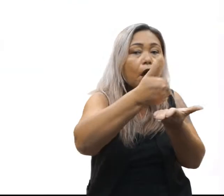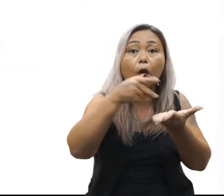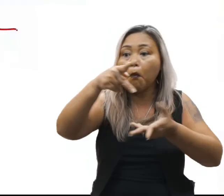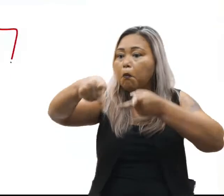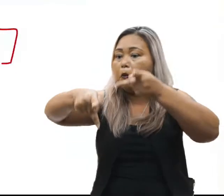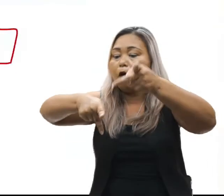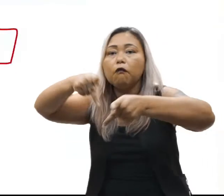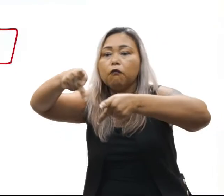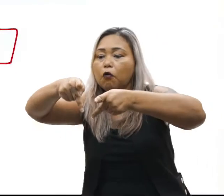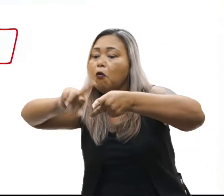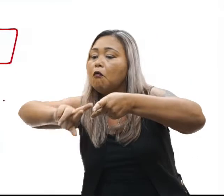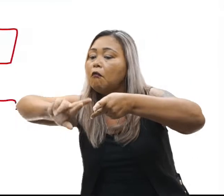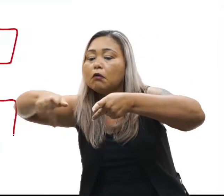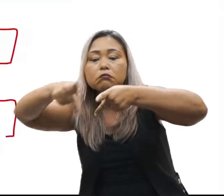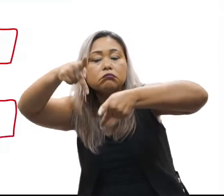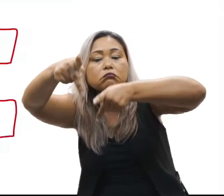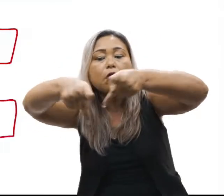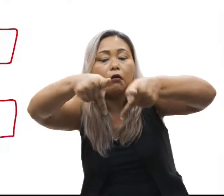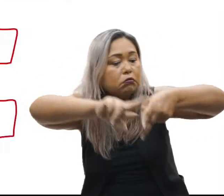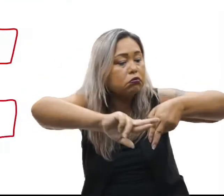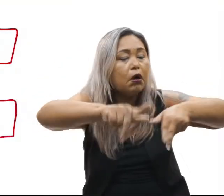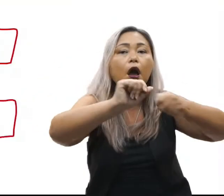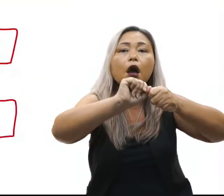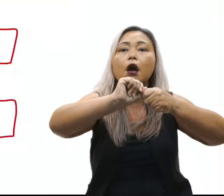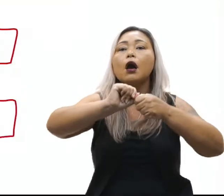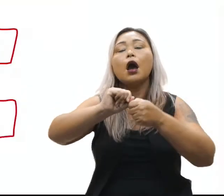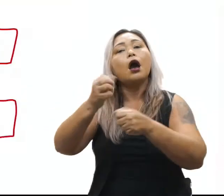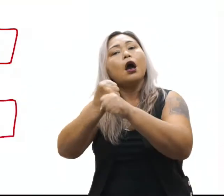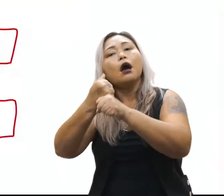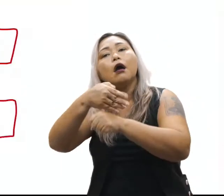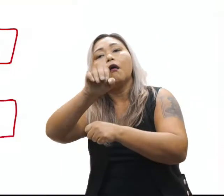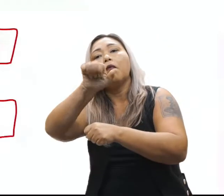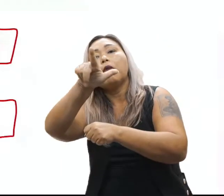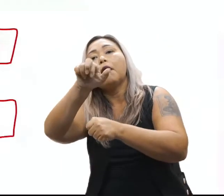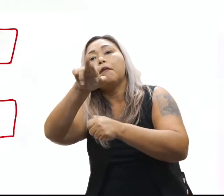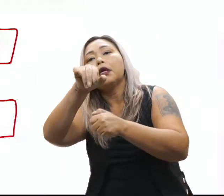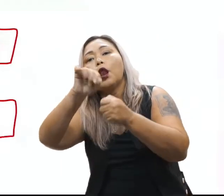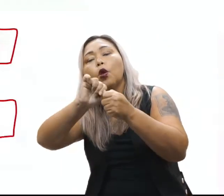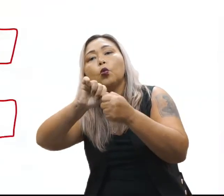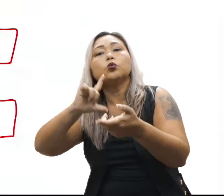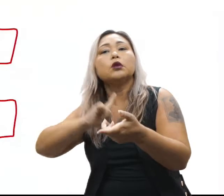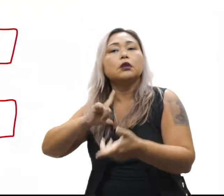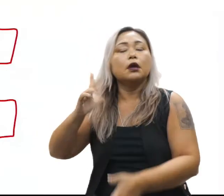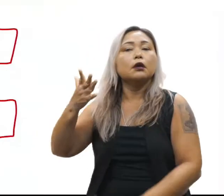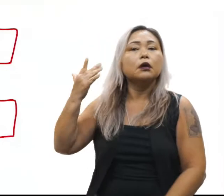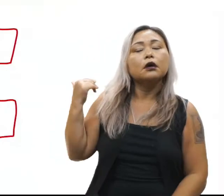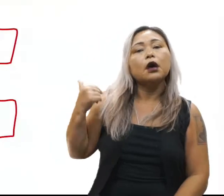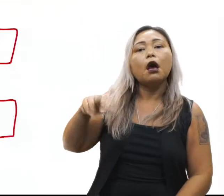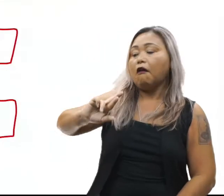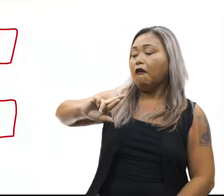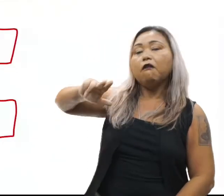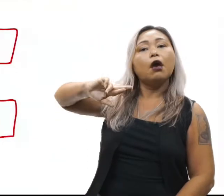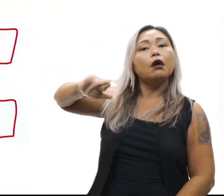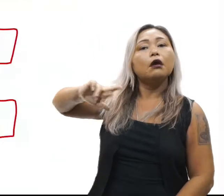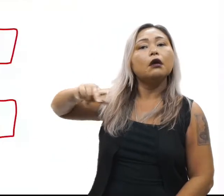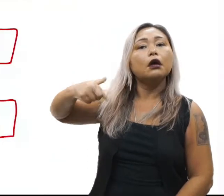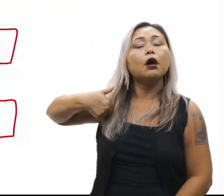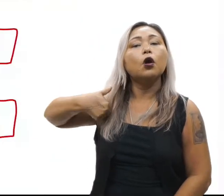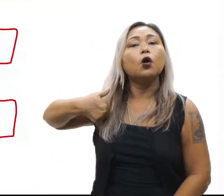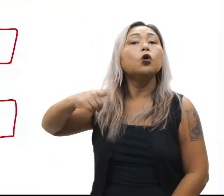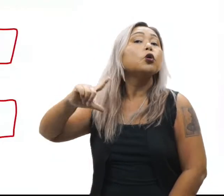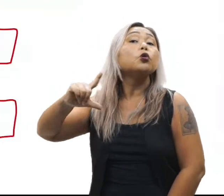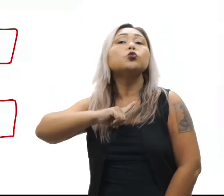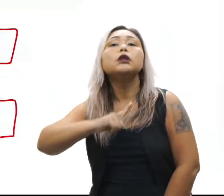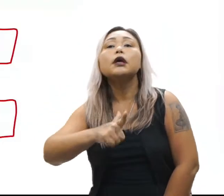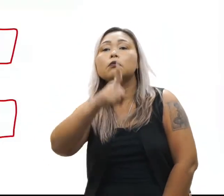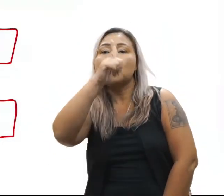povos diferentes, né? A antiga Babilônia, os babilônios têm as suas diferenças, né? Temos os